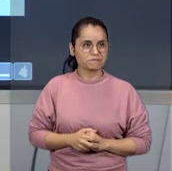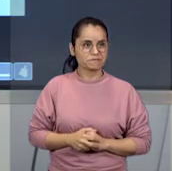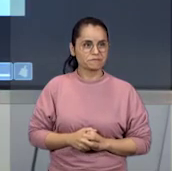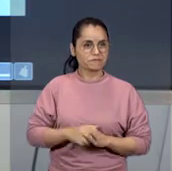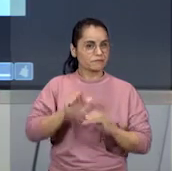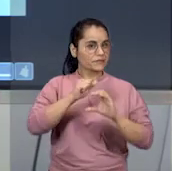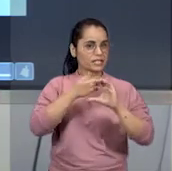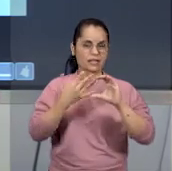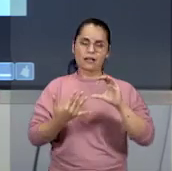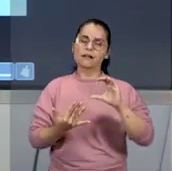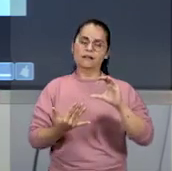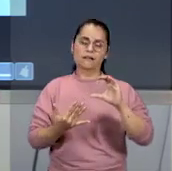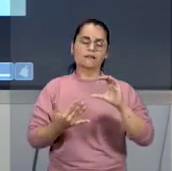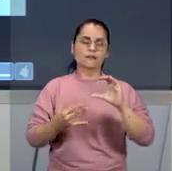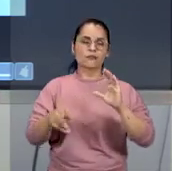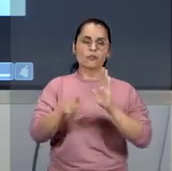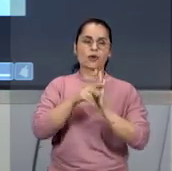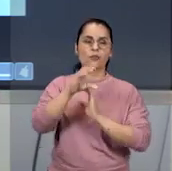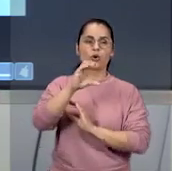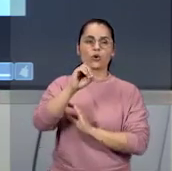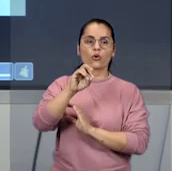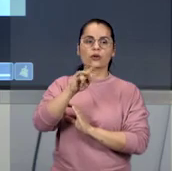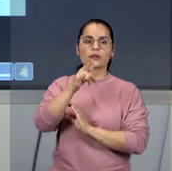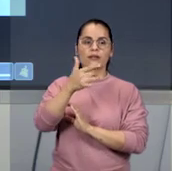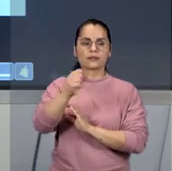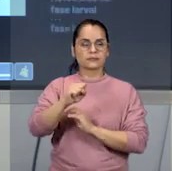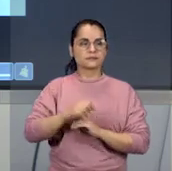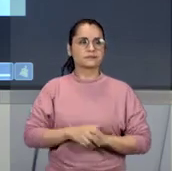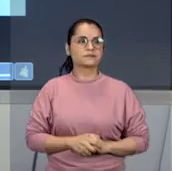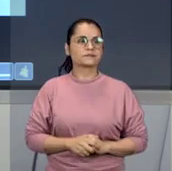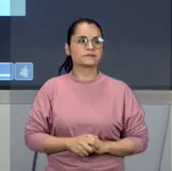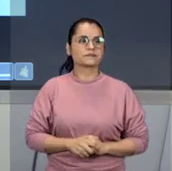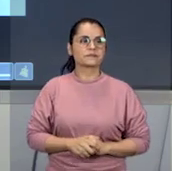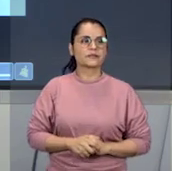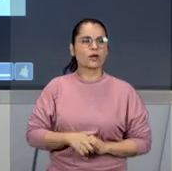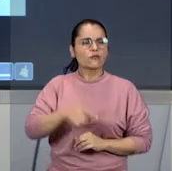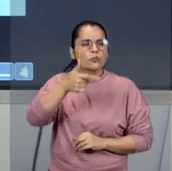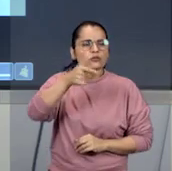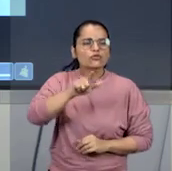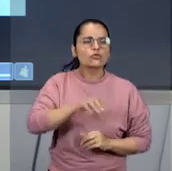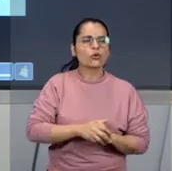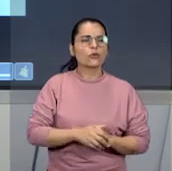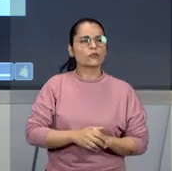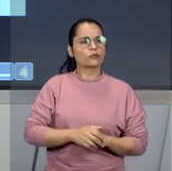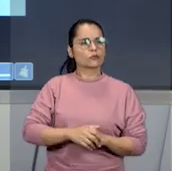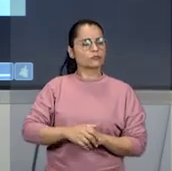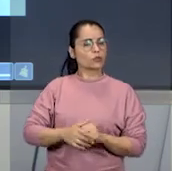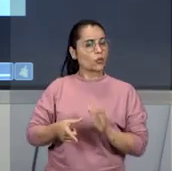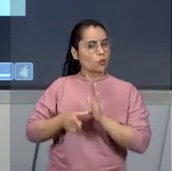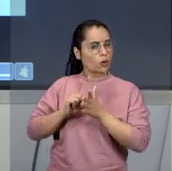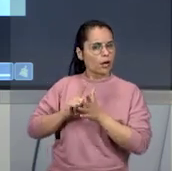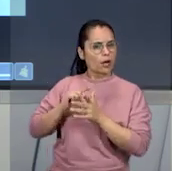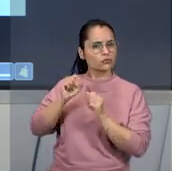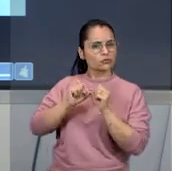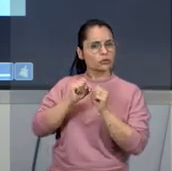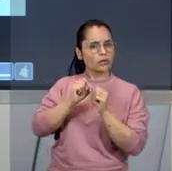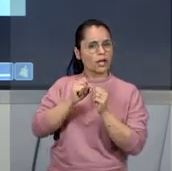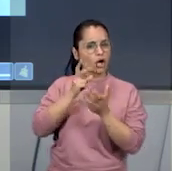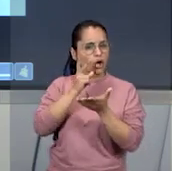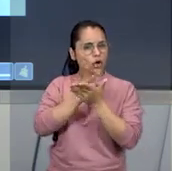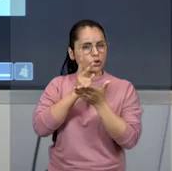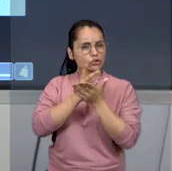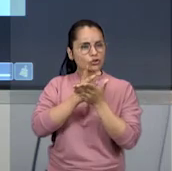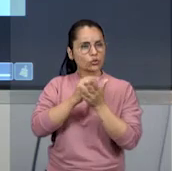As características aí dos cordados, tá certo? Então, vamos repetir aqui. Cefalocordado, notocorda persiste